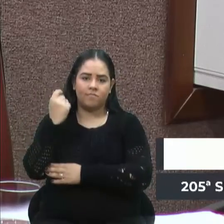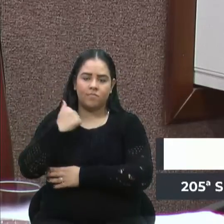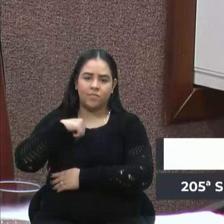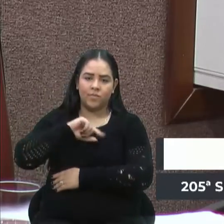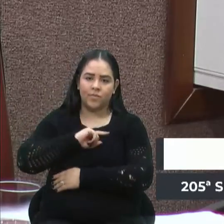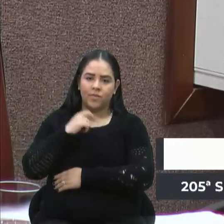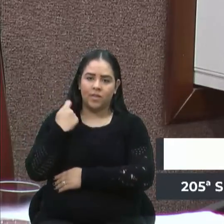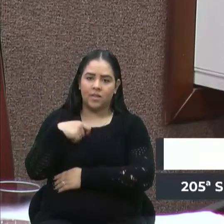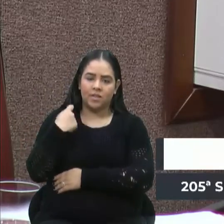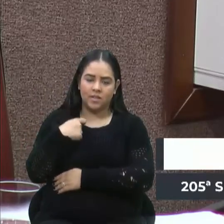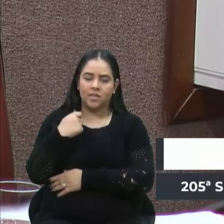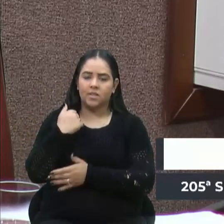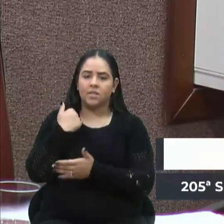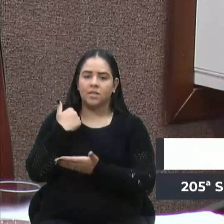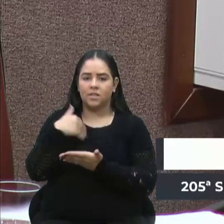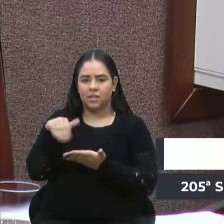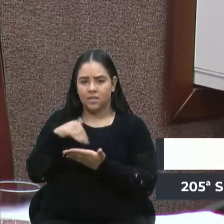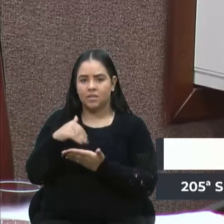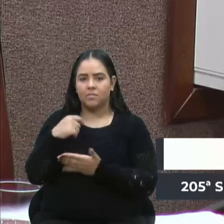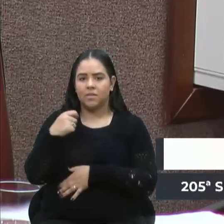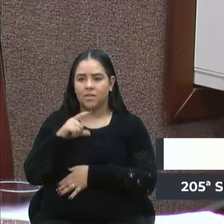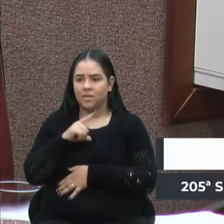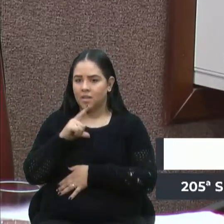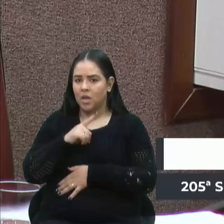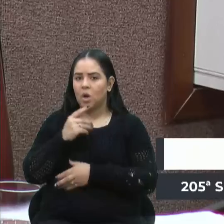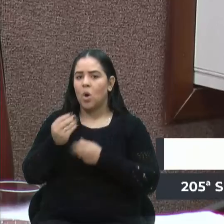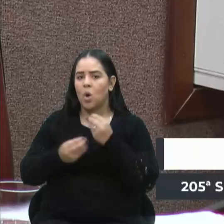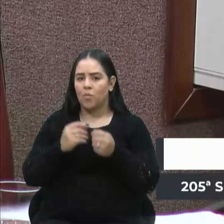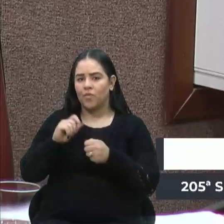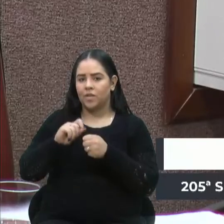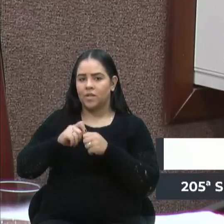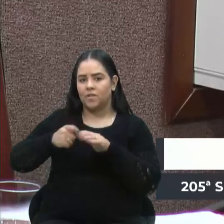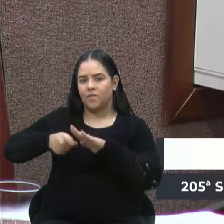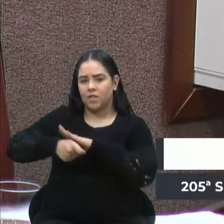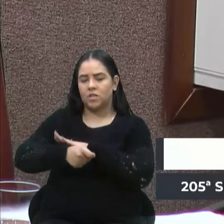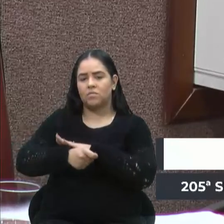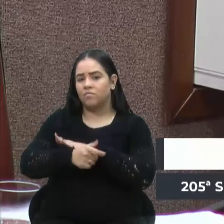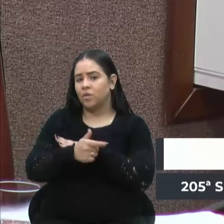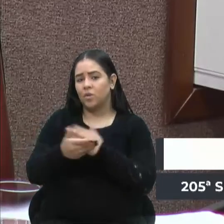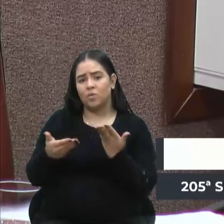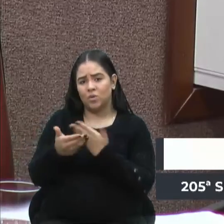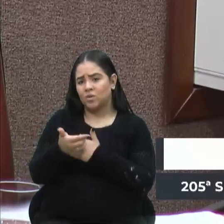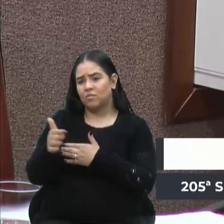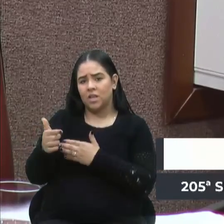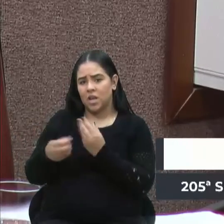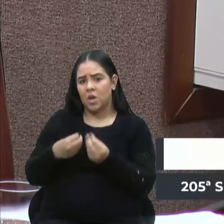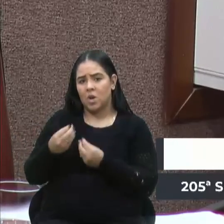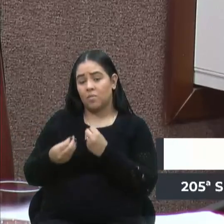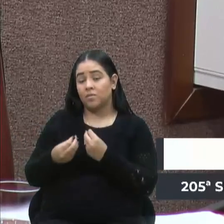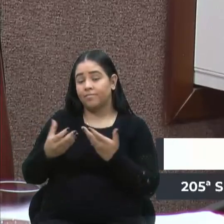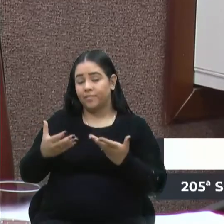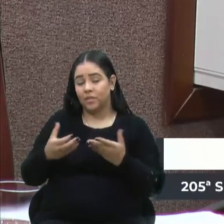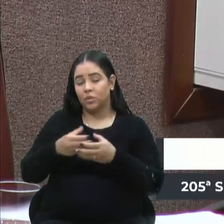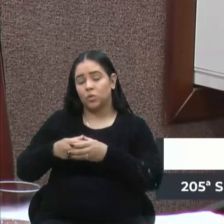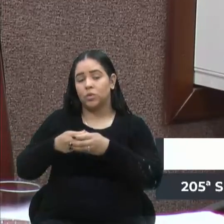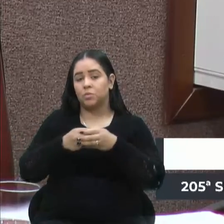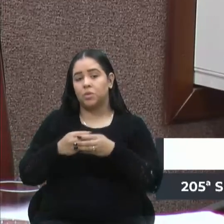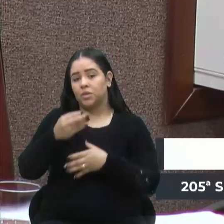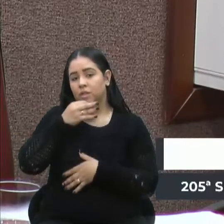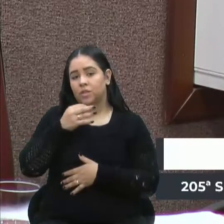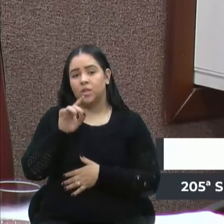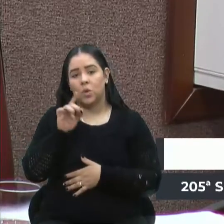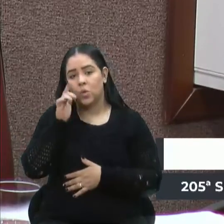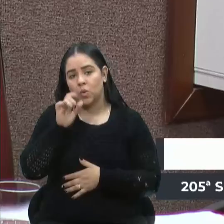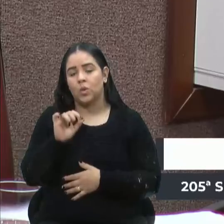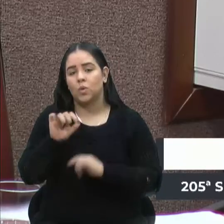que a Secretaria tenha condições de fazer investimento. E hoje não tem condições e, consequentemente, o turismo de Caxias não vai atingir